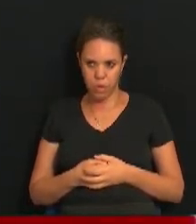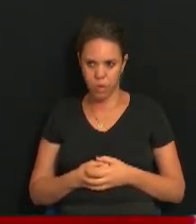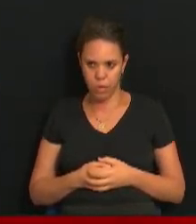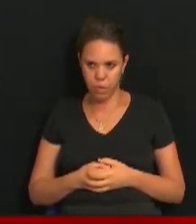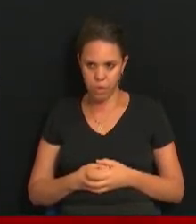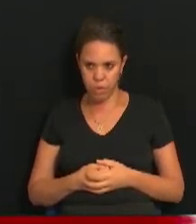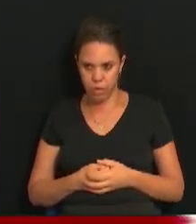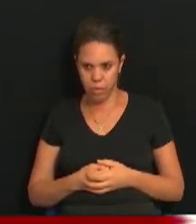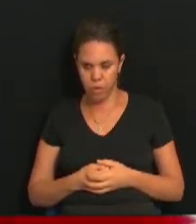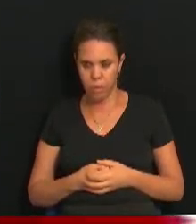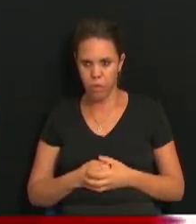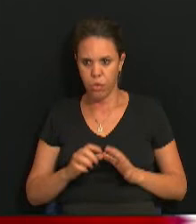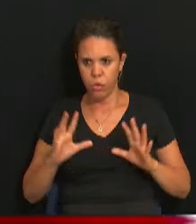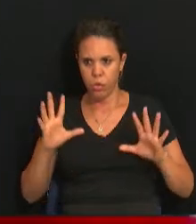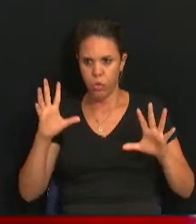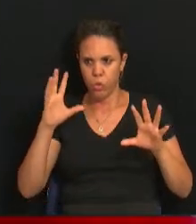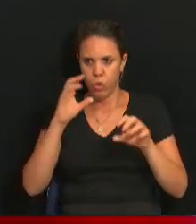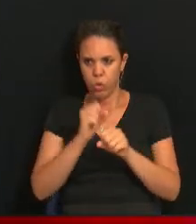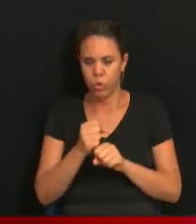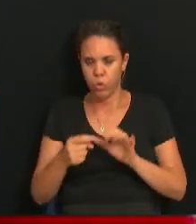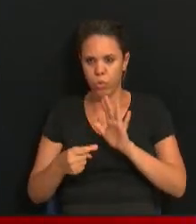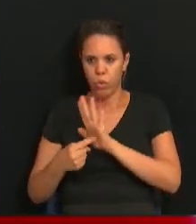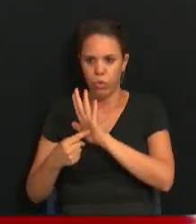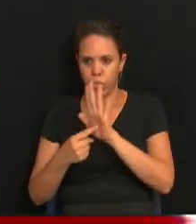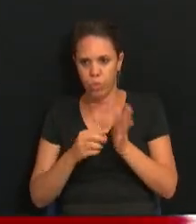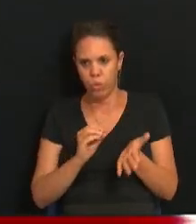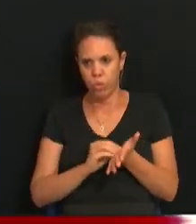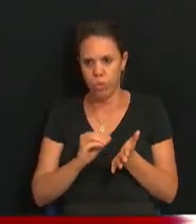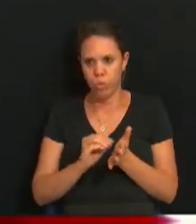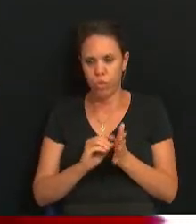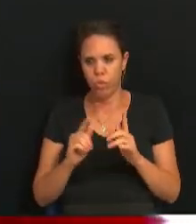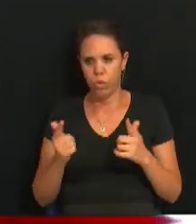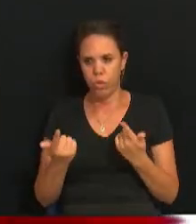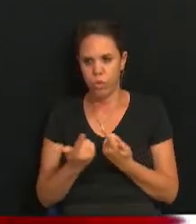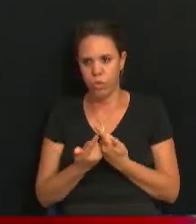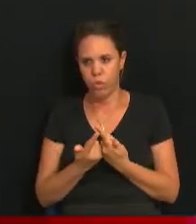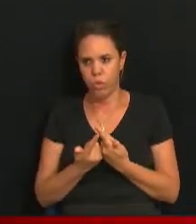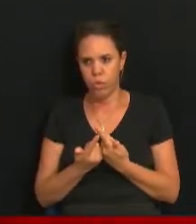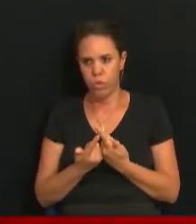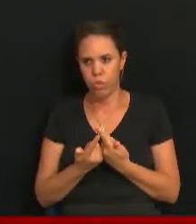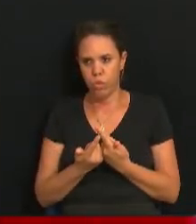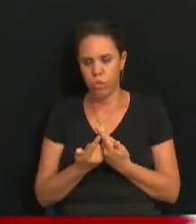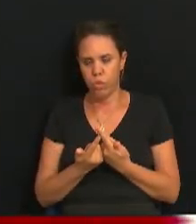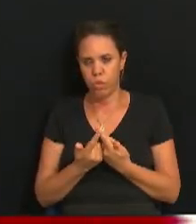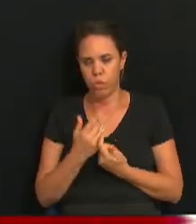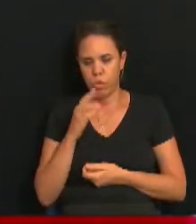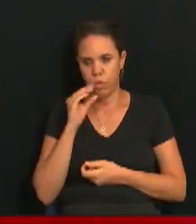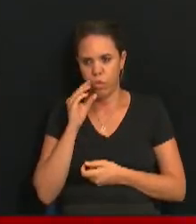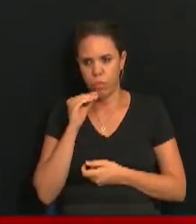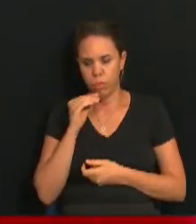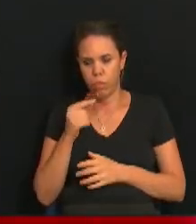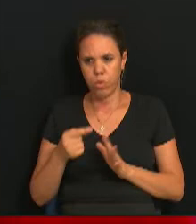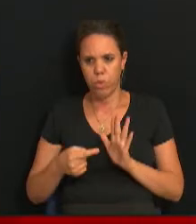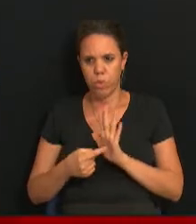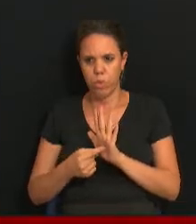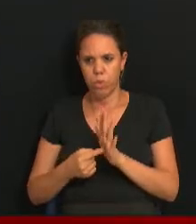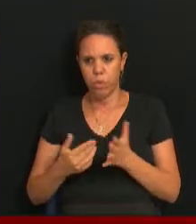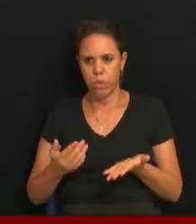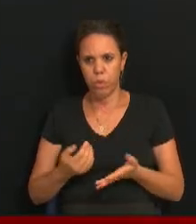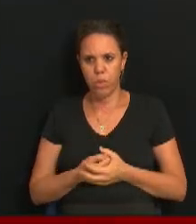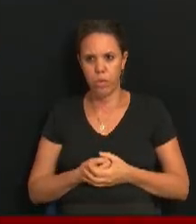essa apresentação, da falta de gestão democrática na gestão de pessoas, nós vamos apontar agora